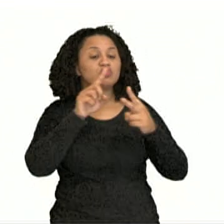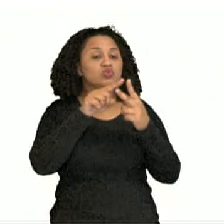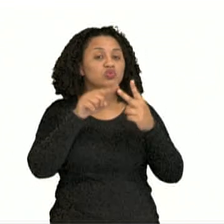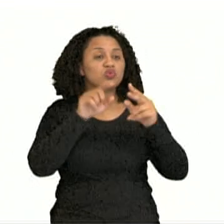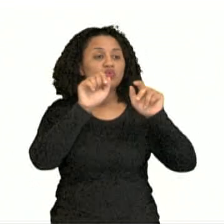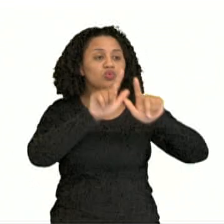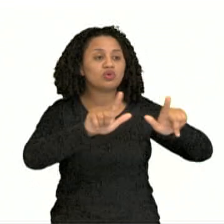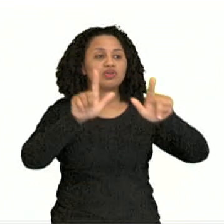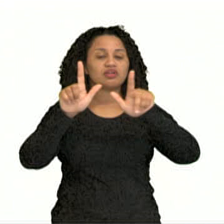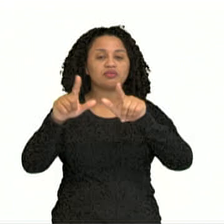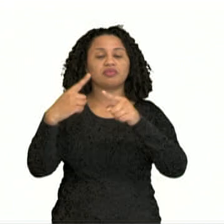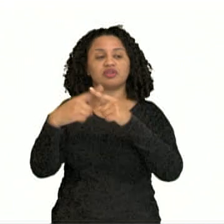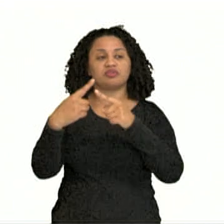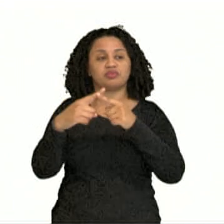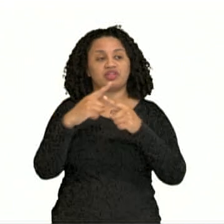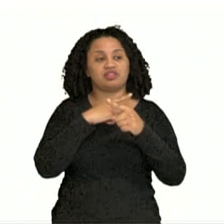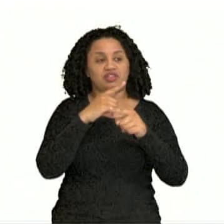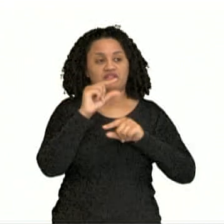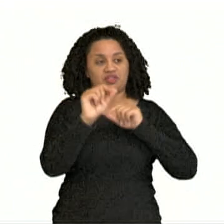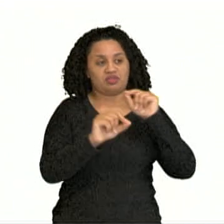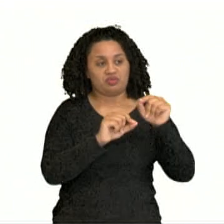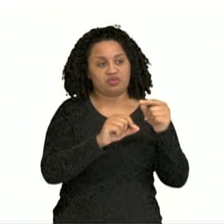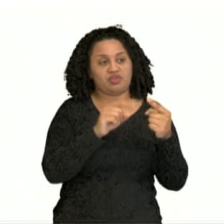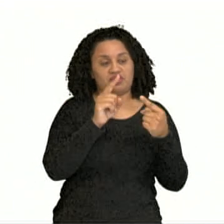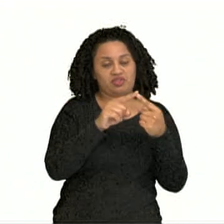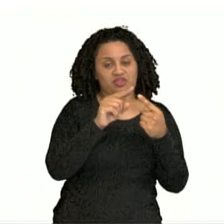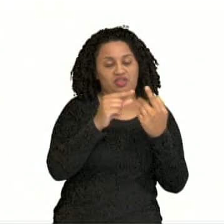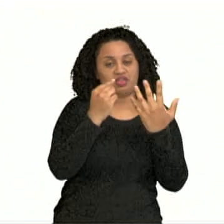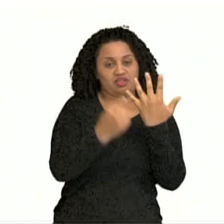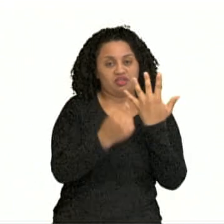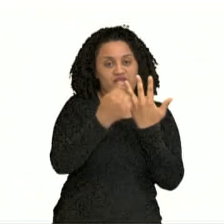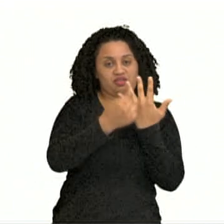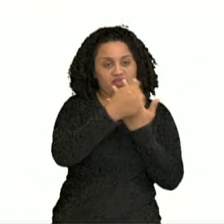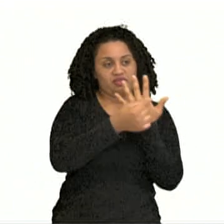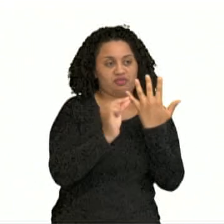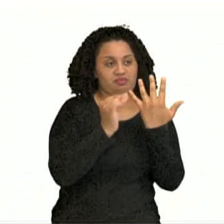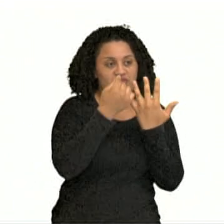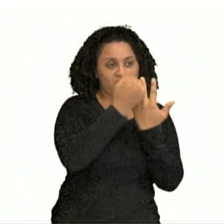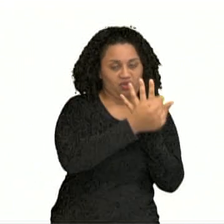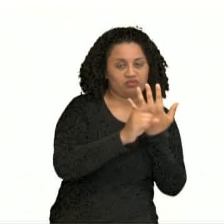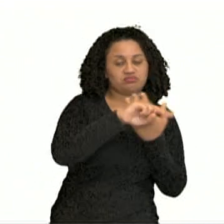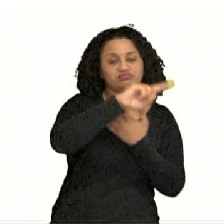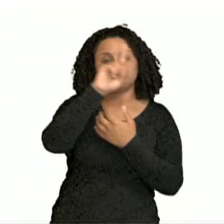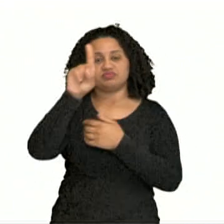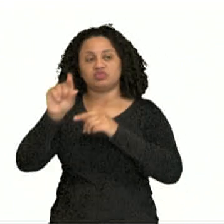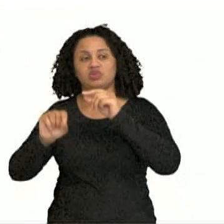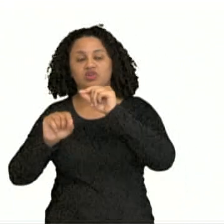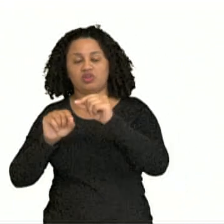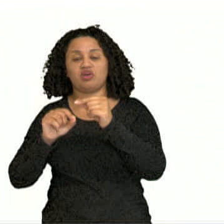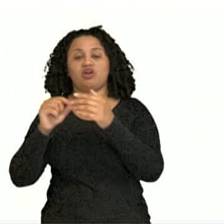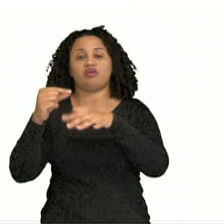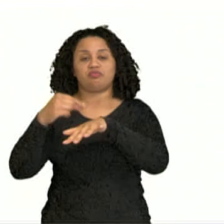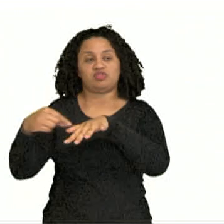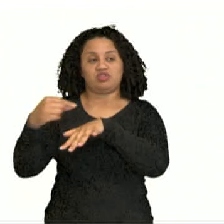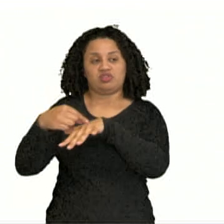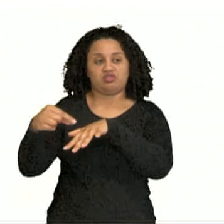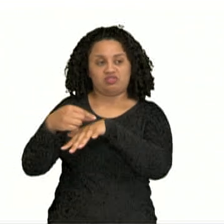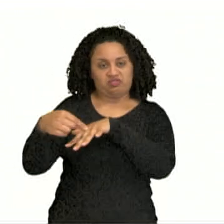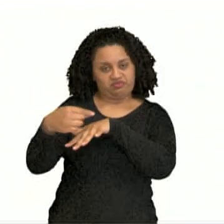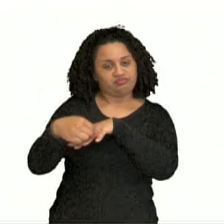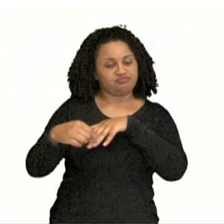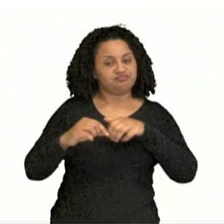tempo. Por quê? Nós temos briófita na esquerda e uma pteridófita à